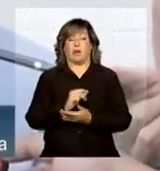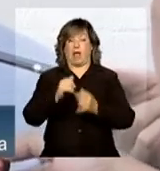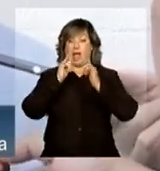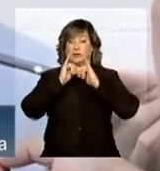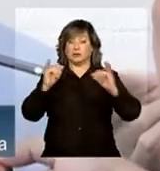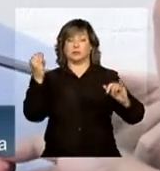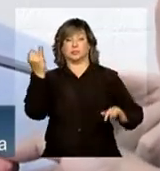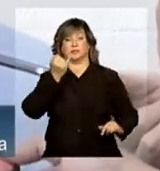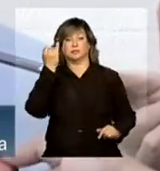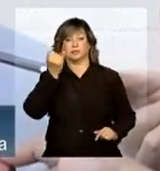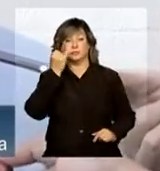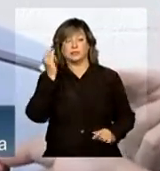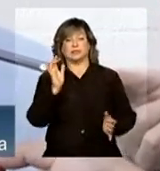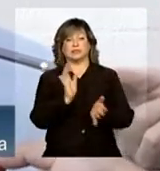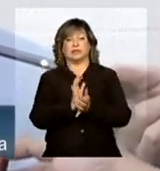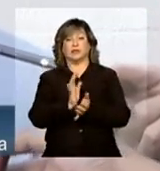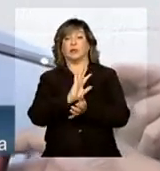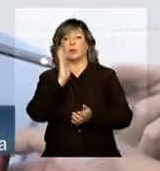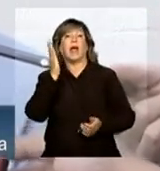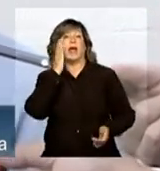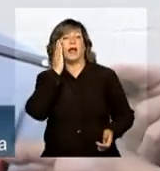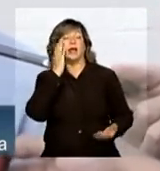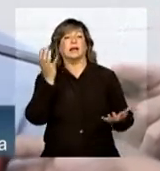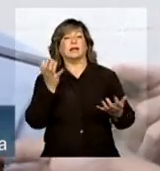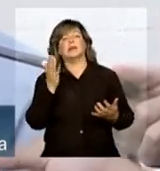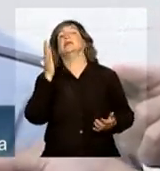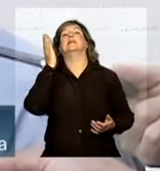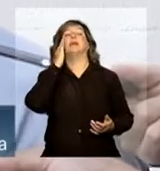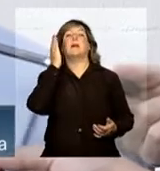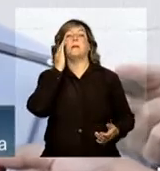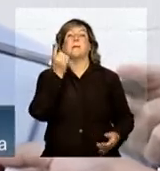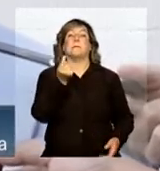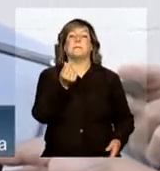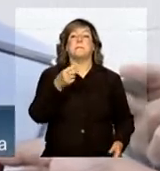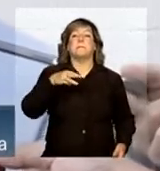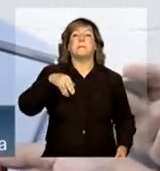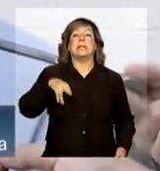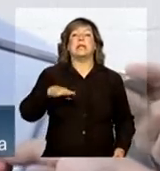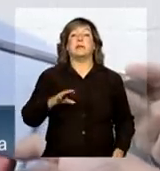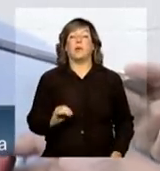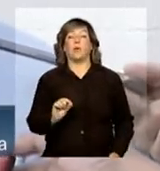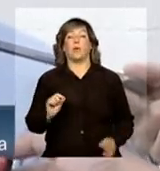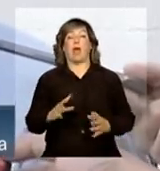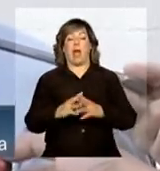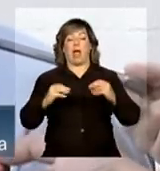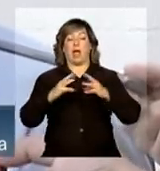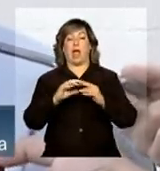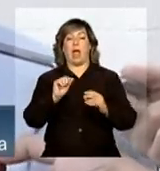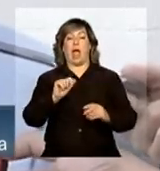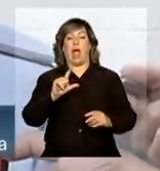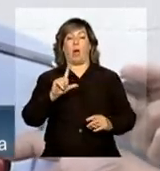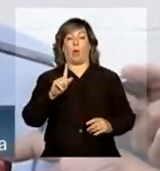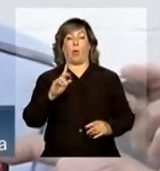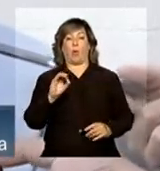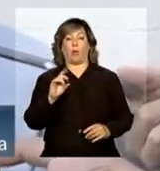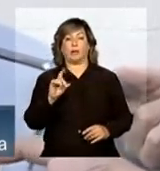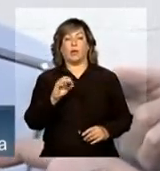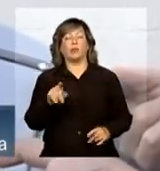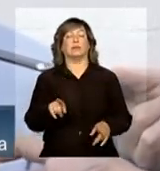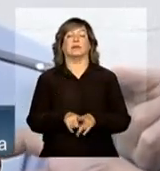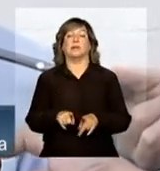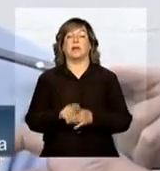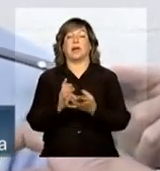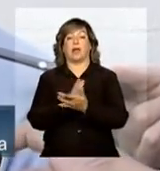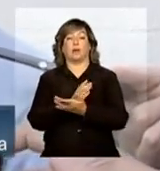que é importante e que o setor quer saber, do novo preço mínimo do algodão. É importante. Algumas ações que o governo vai implementar,